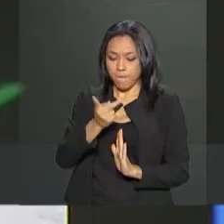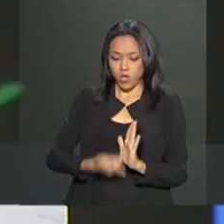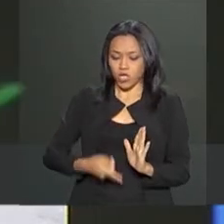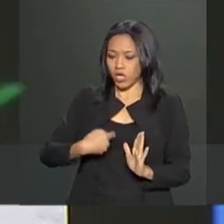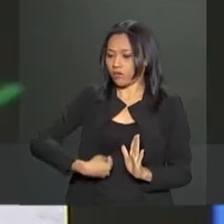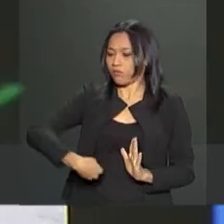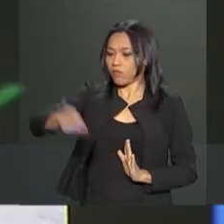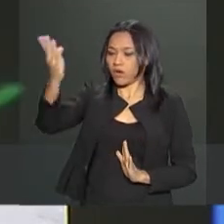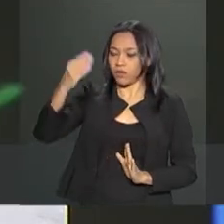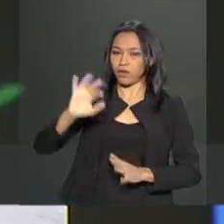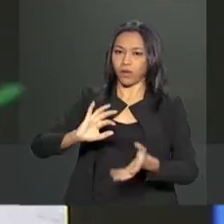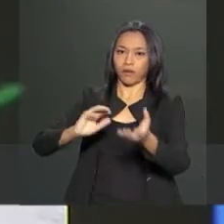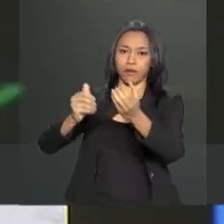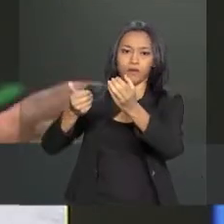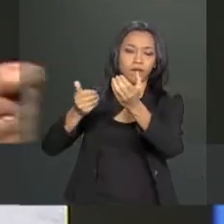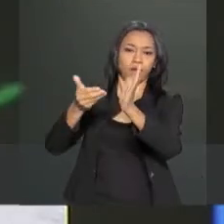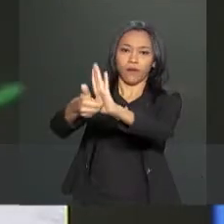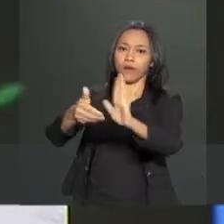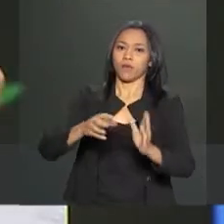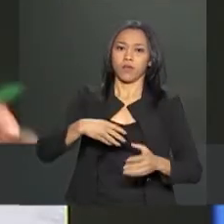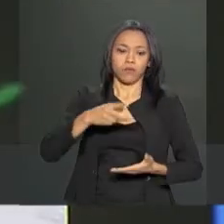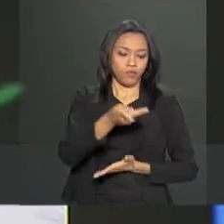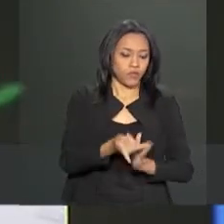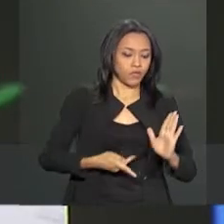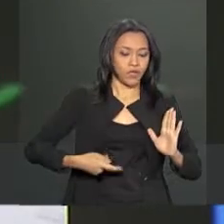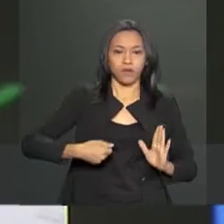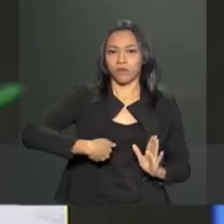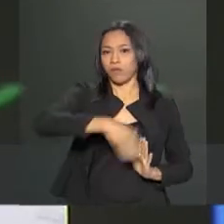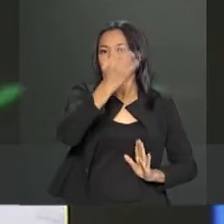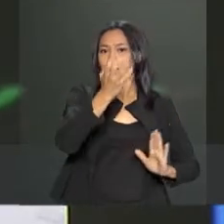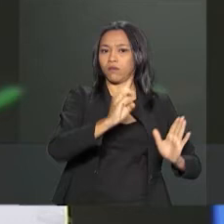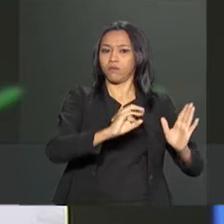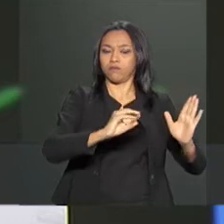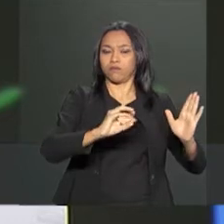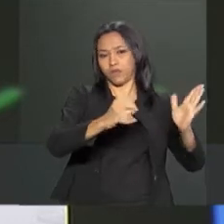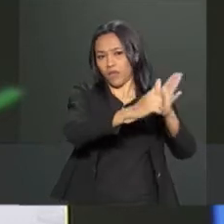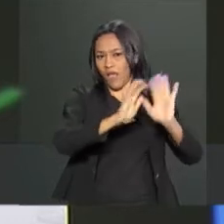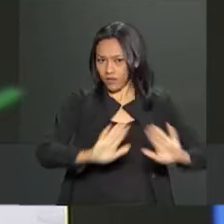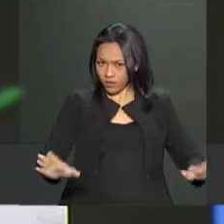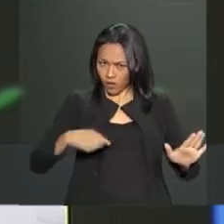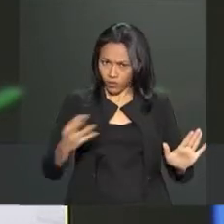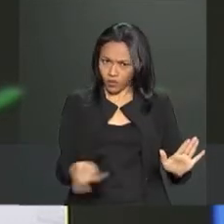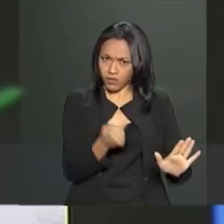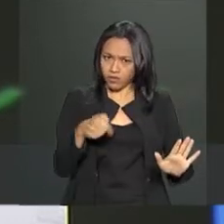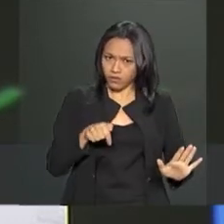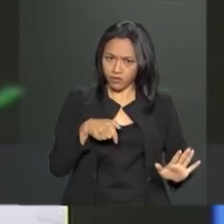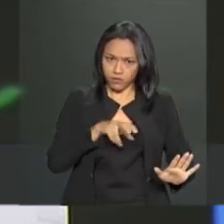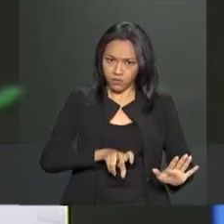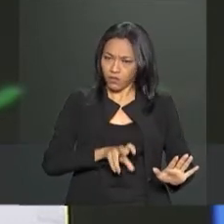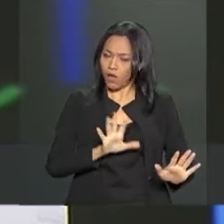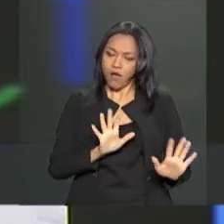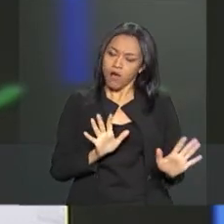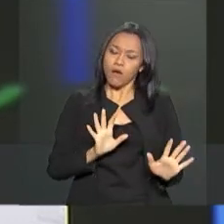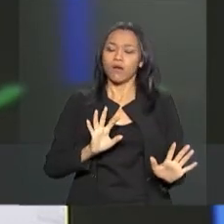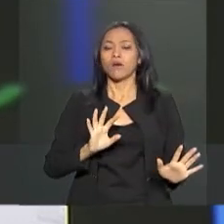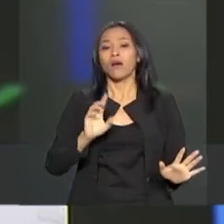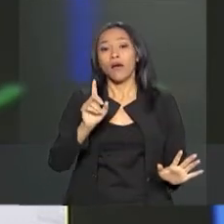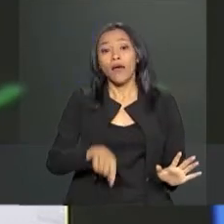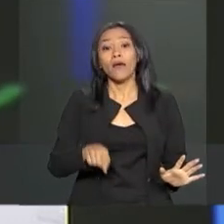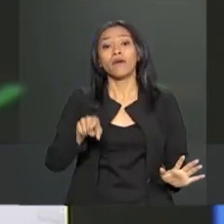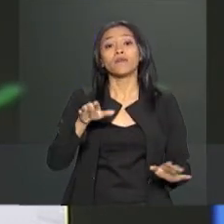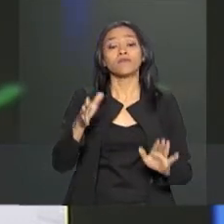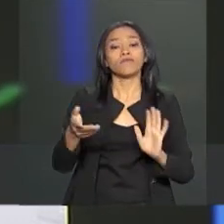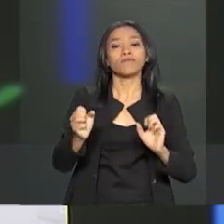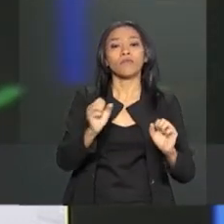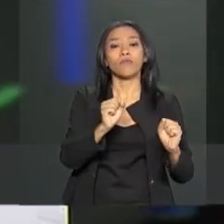para a Câmara ou para o Senado, expede um decreto. Não é assim, não. O que acontece é exatamente o